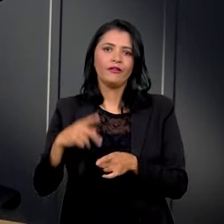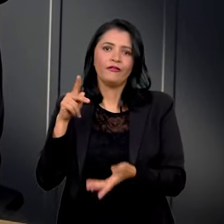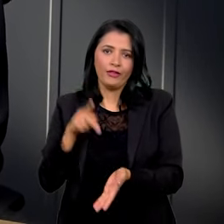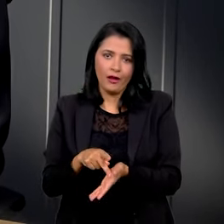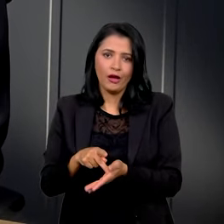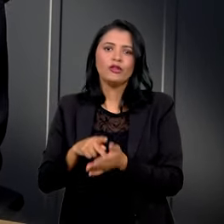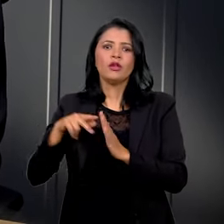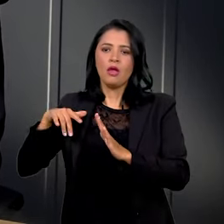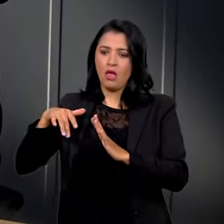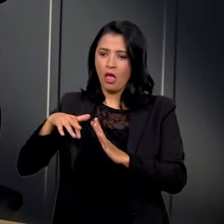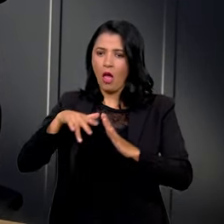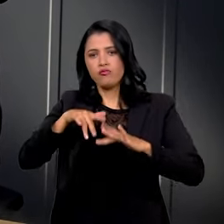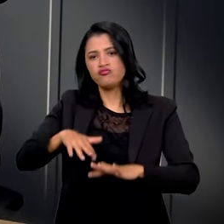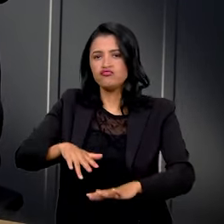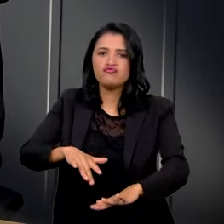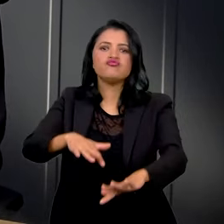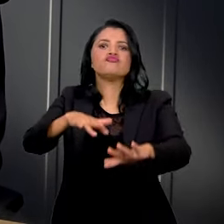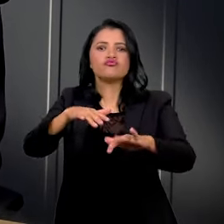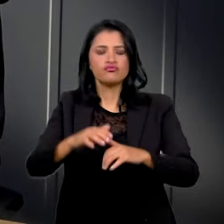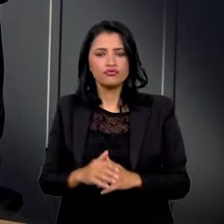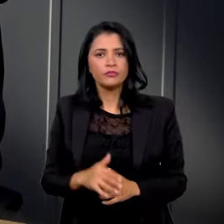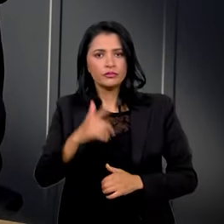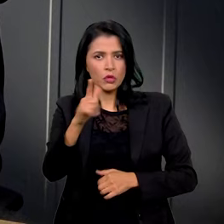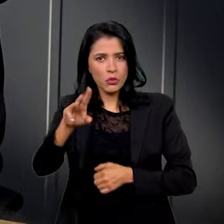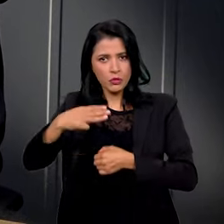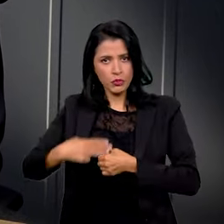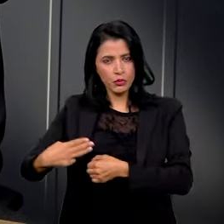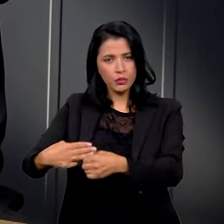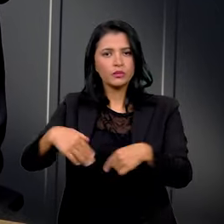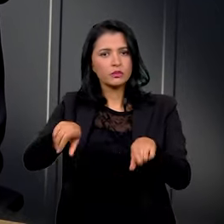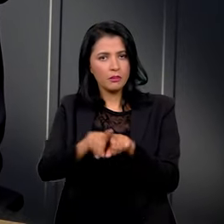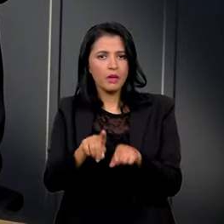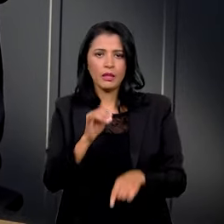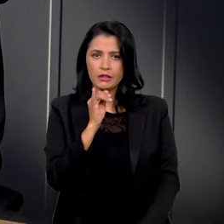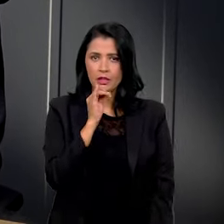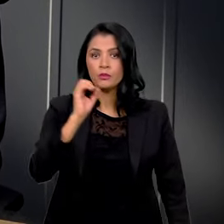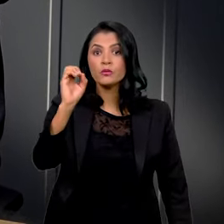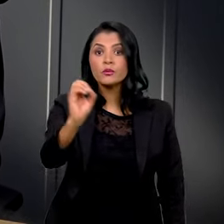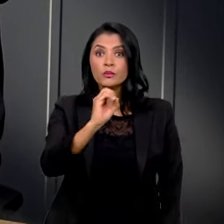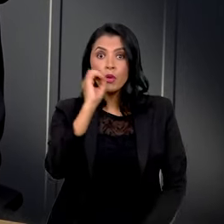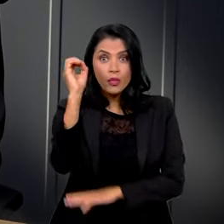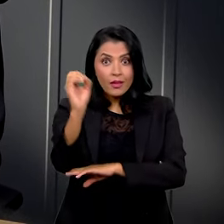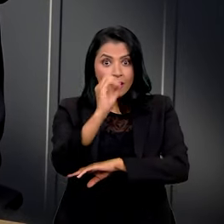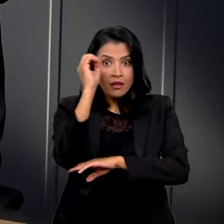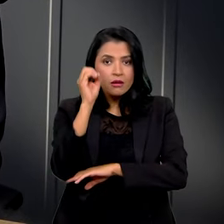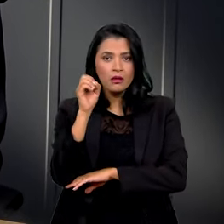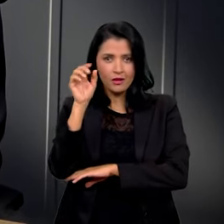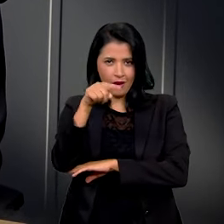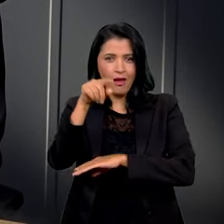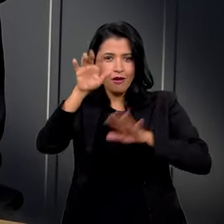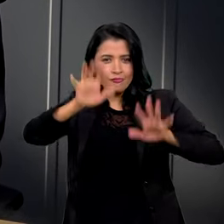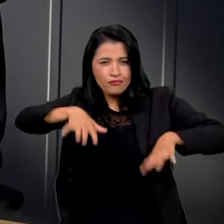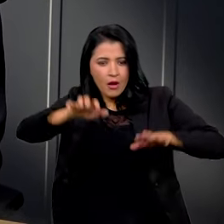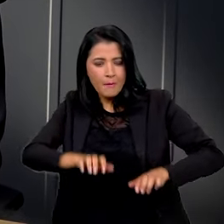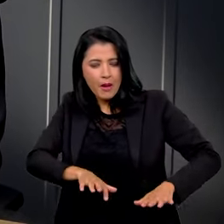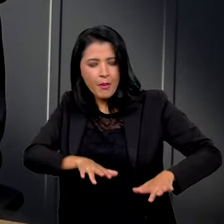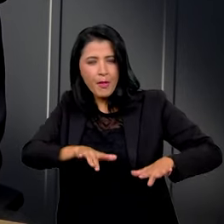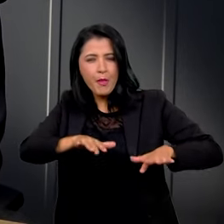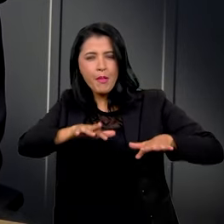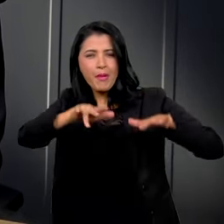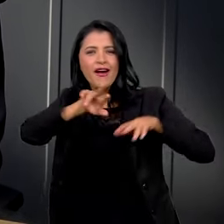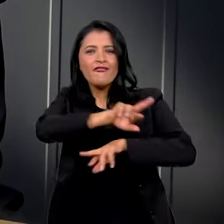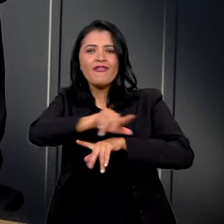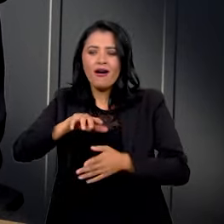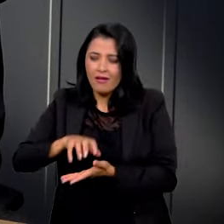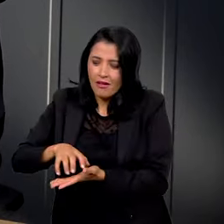levou e em outros municípios também como toda a região metropolitana de Porto Alegre né com a subida da água também também a gente teve diversas unidades que foram